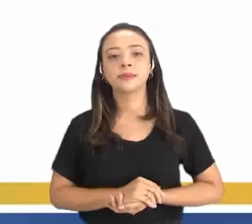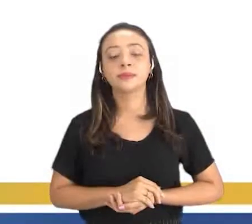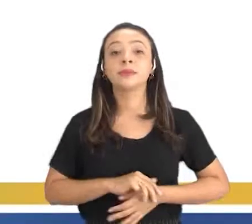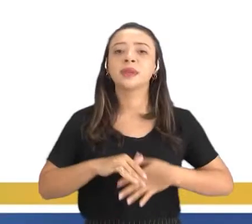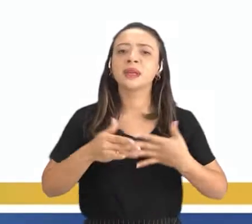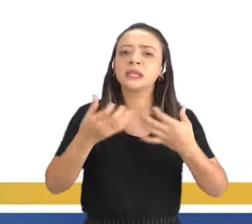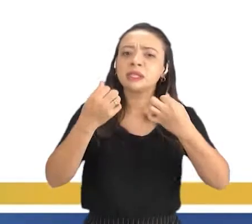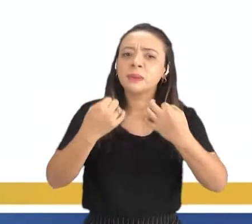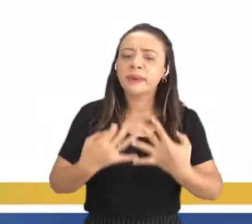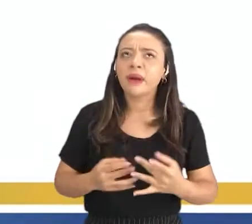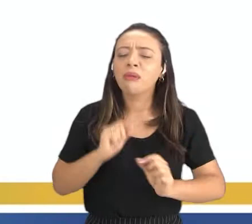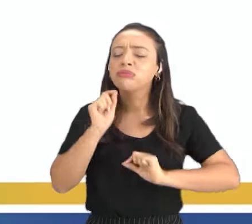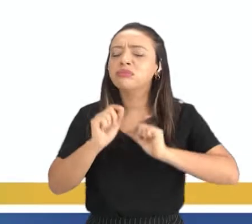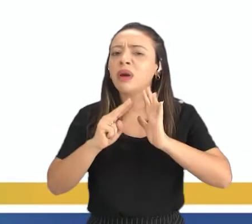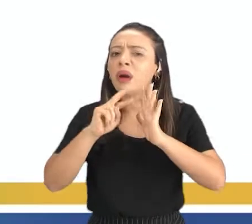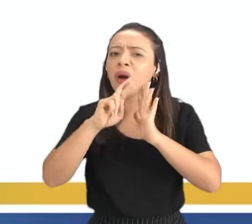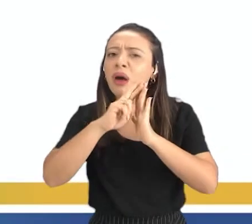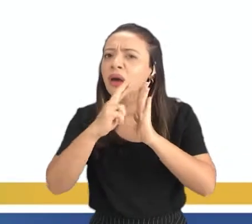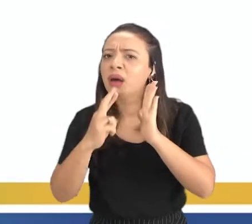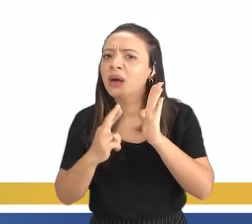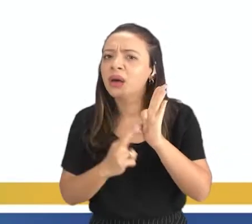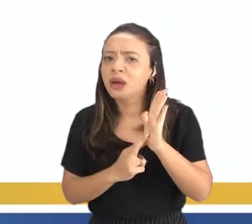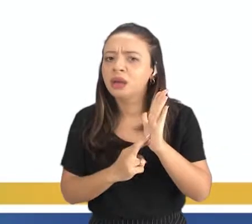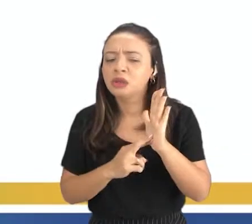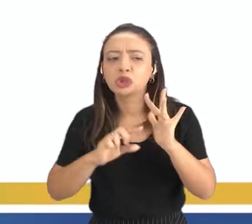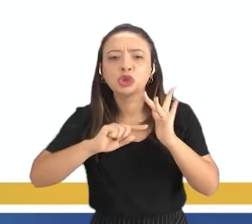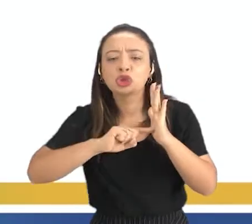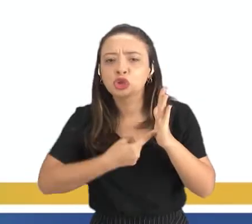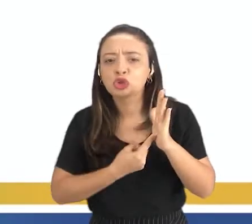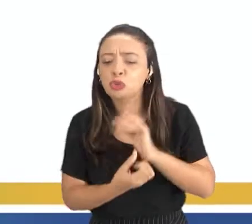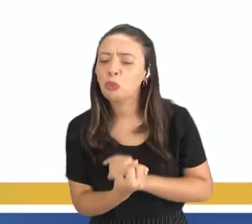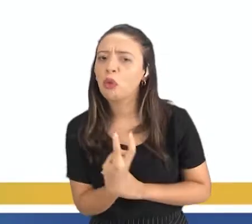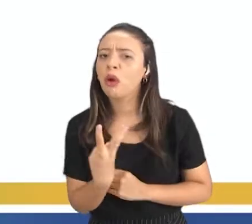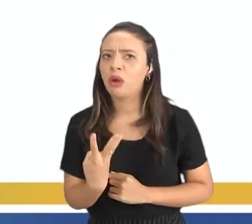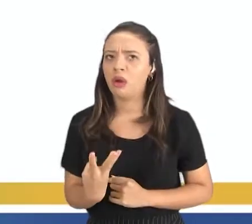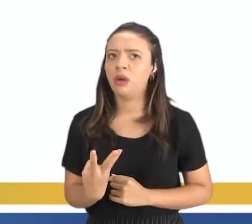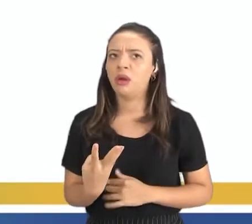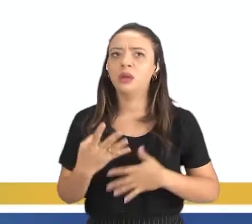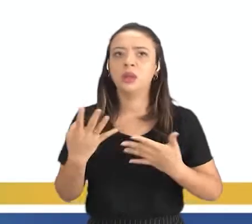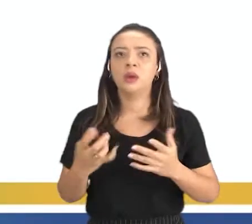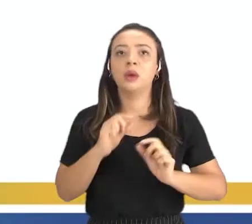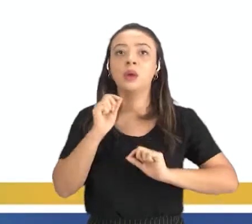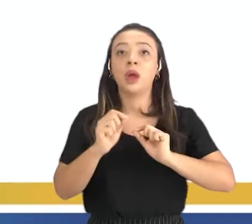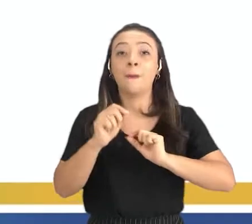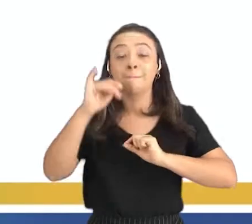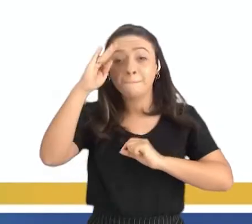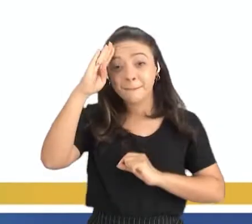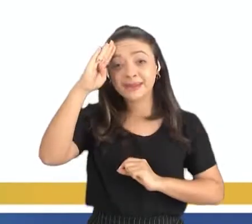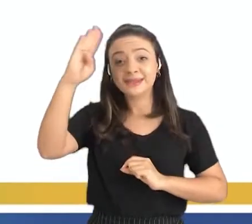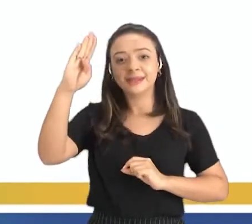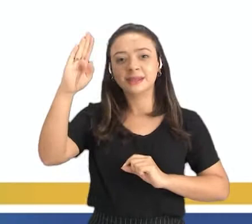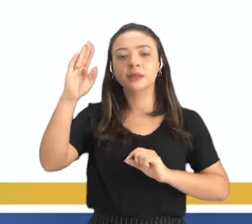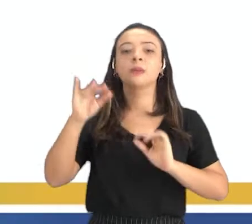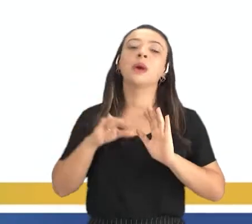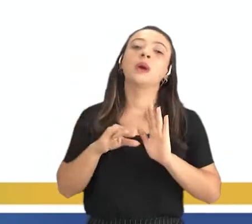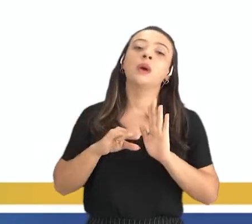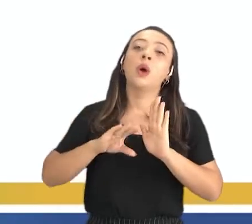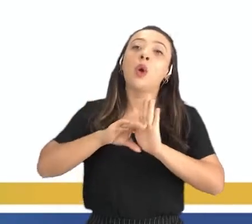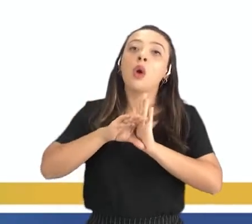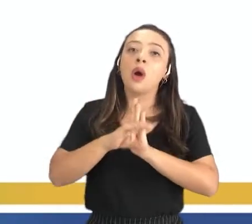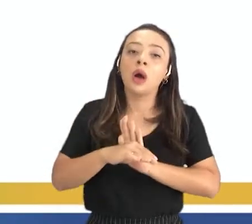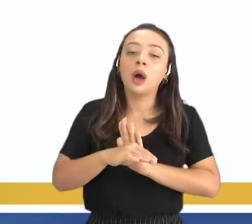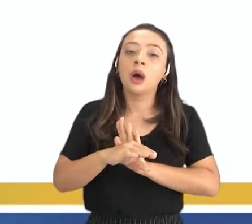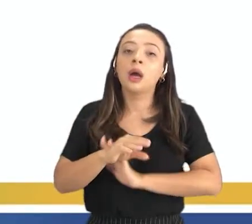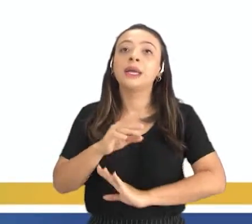Vamos falar sobre esse princípio, né? O que é o princípio multiplicativo da contagem? Ele é o principal conceito que é ensinado na parte de